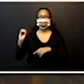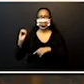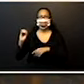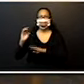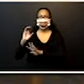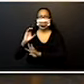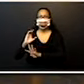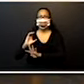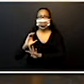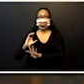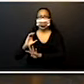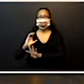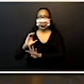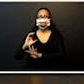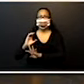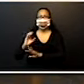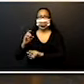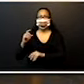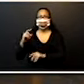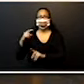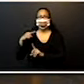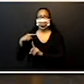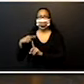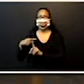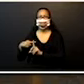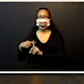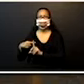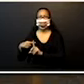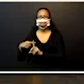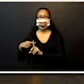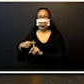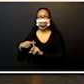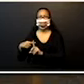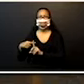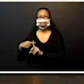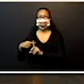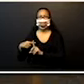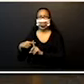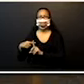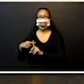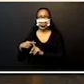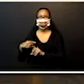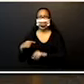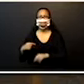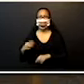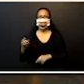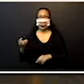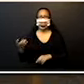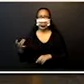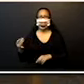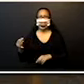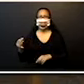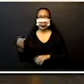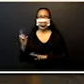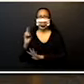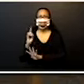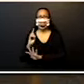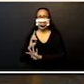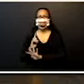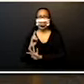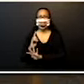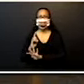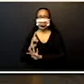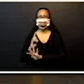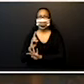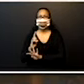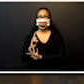centena. Mais. Eu estou na dezena. Quantas dezenas eu tenho ali nesse número?